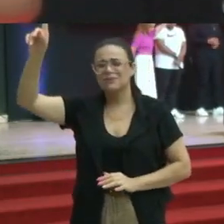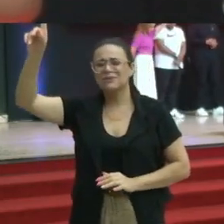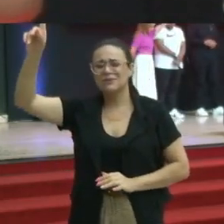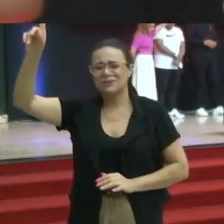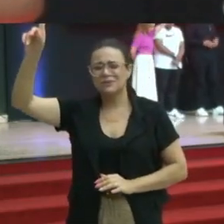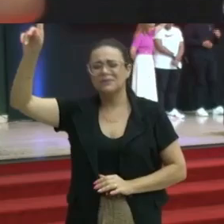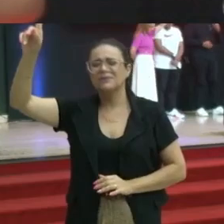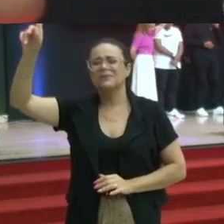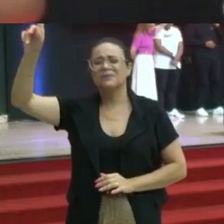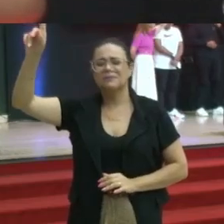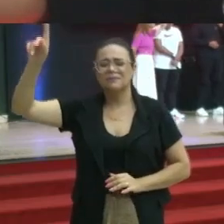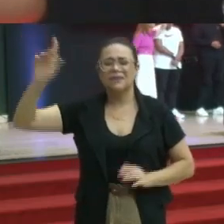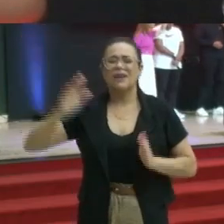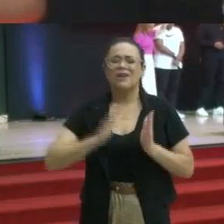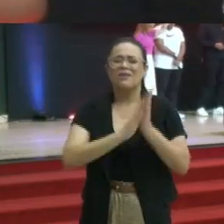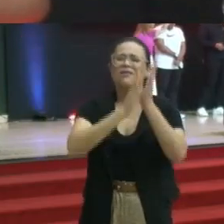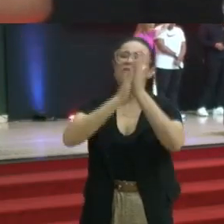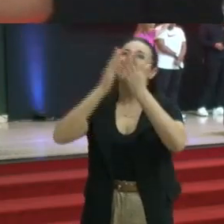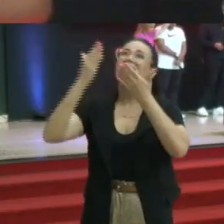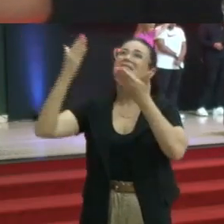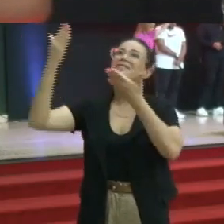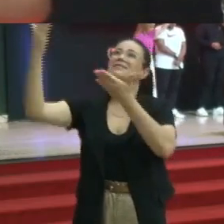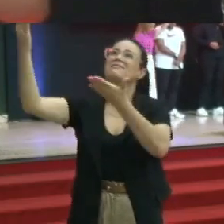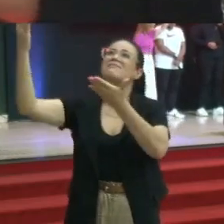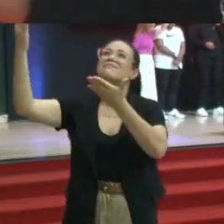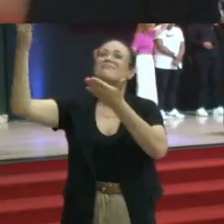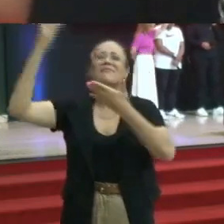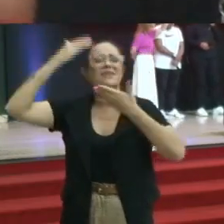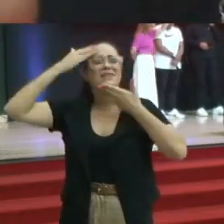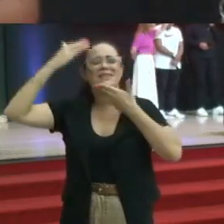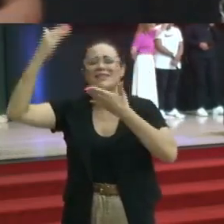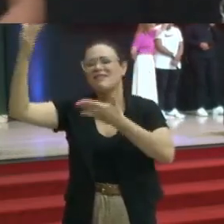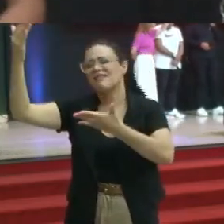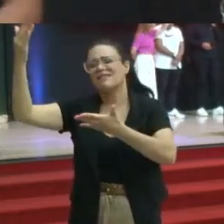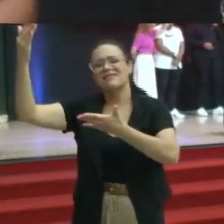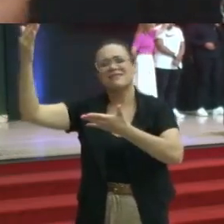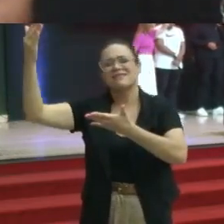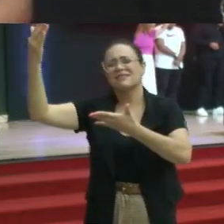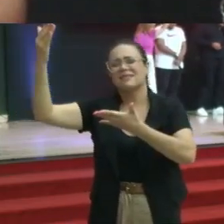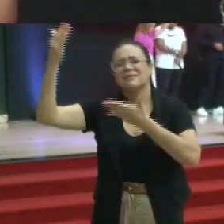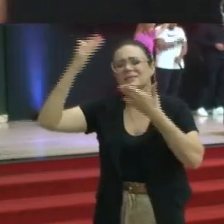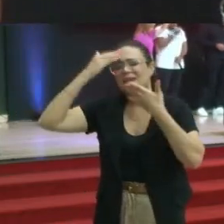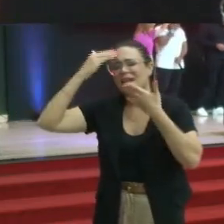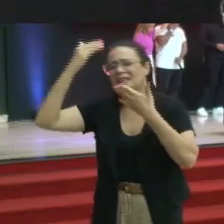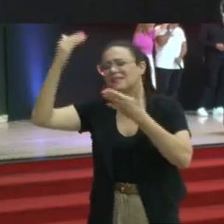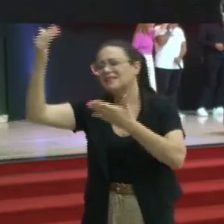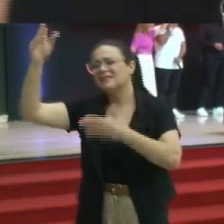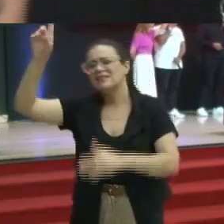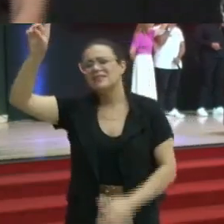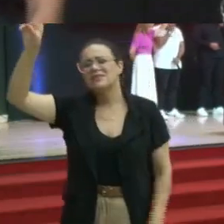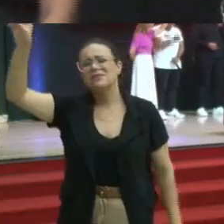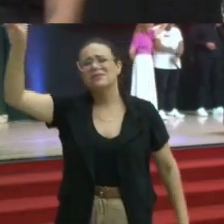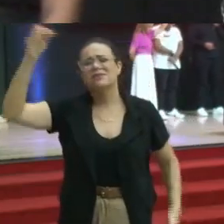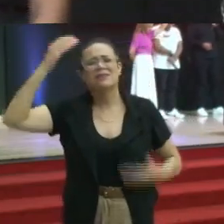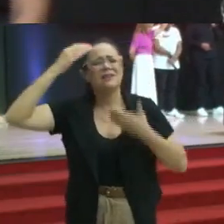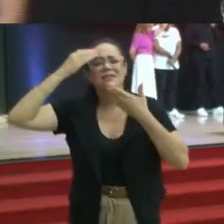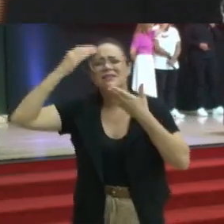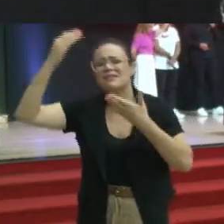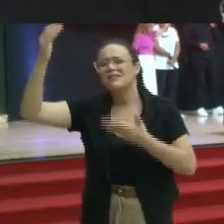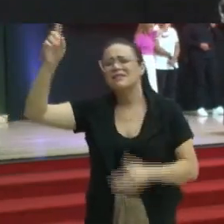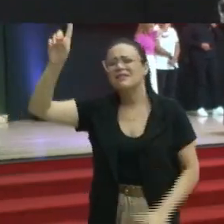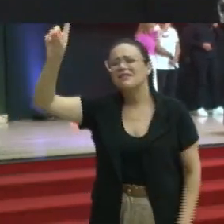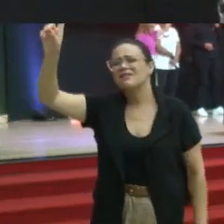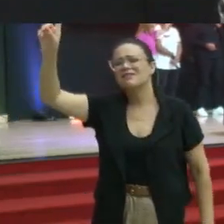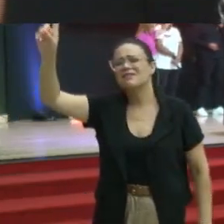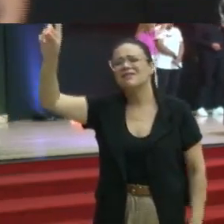instantes louvar a Ele por este poder? Vamos, igreja, só adore, só agradeça a Ele. Só agradeça a Ele porque você